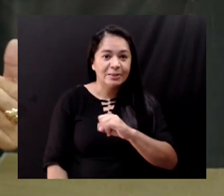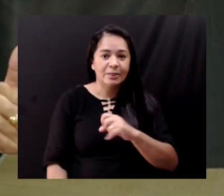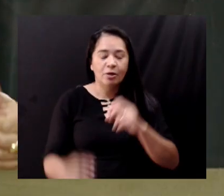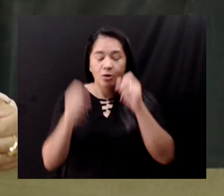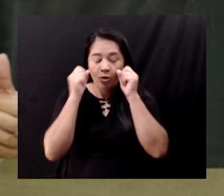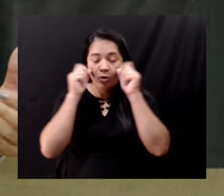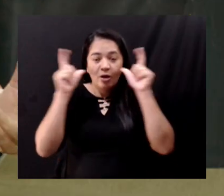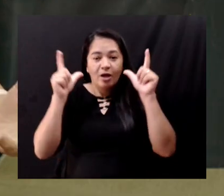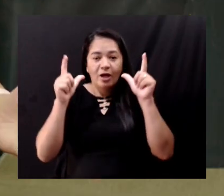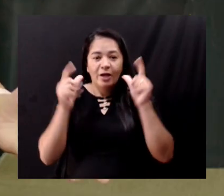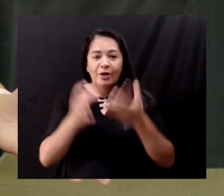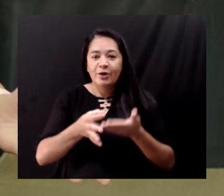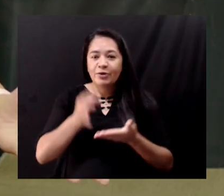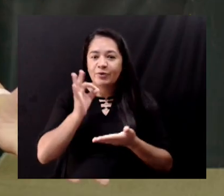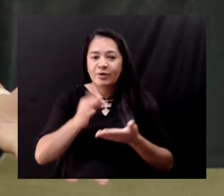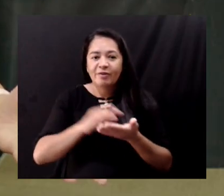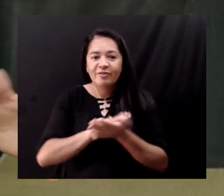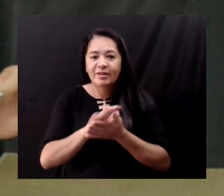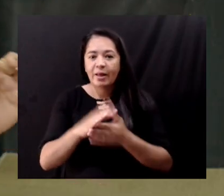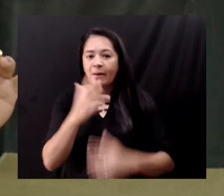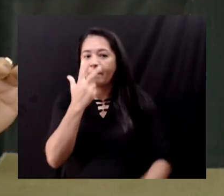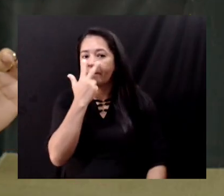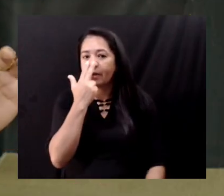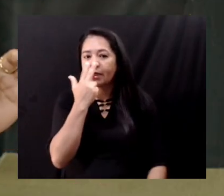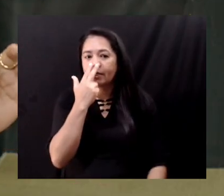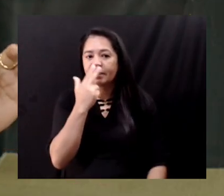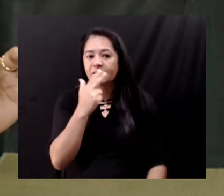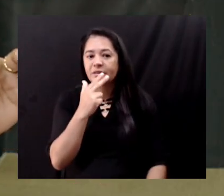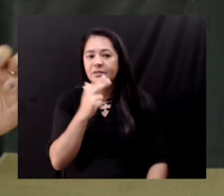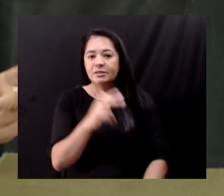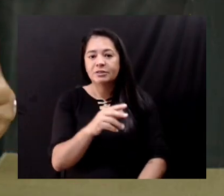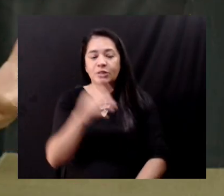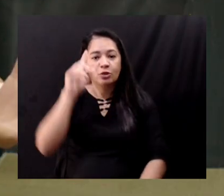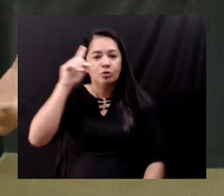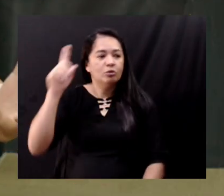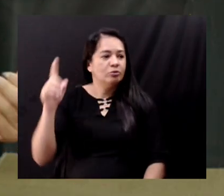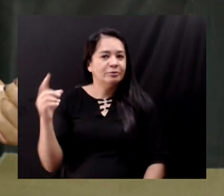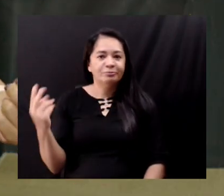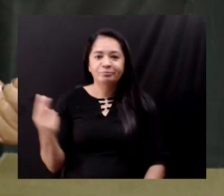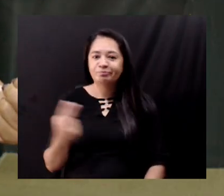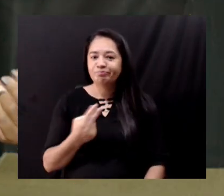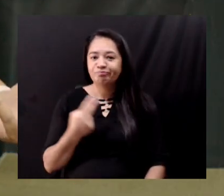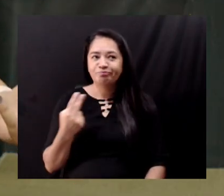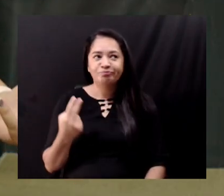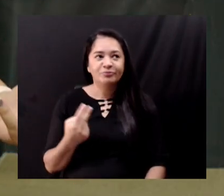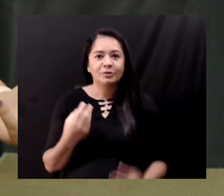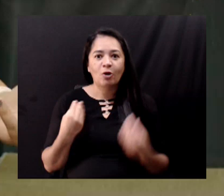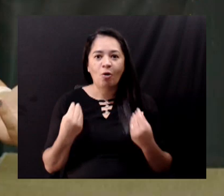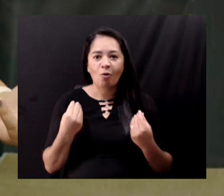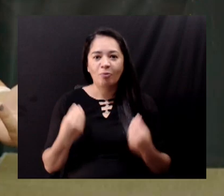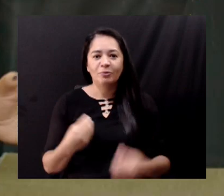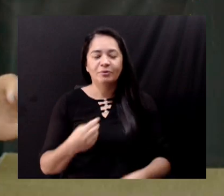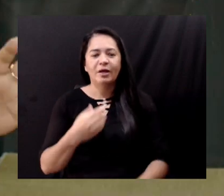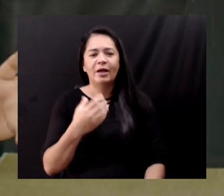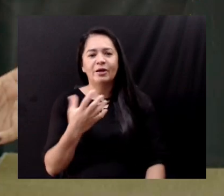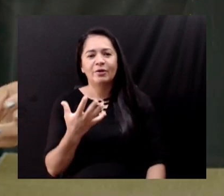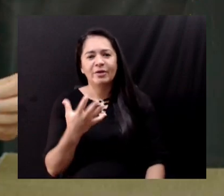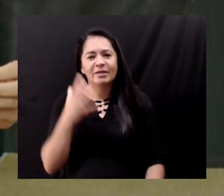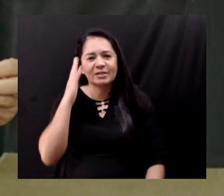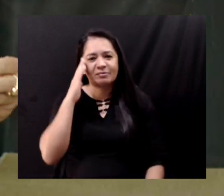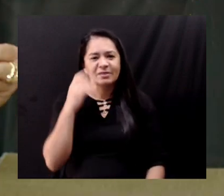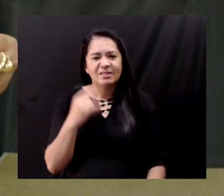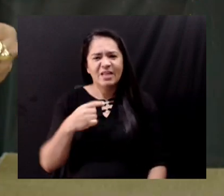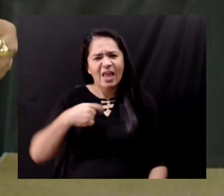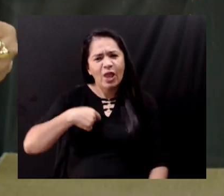café, parece que o meu dia não rende. É impressionante. Aí eu quero saber, será que eu tenho vício no café? E o